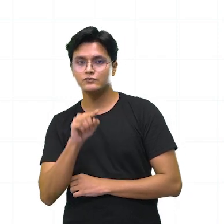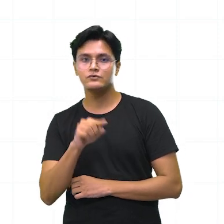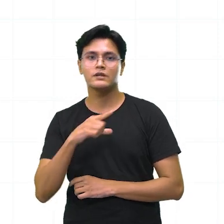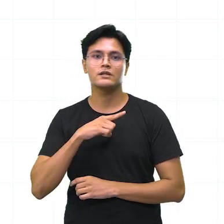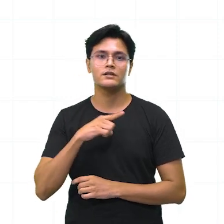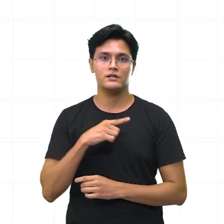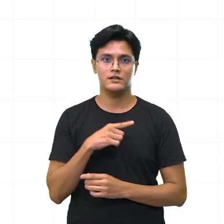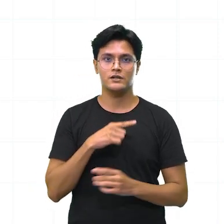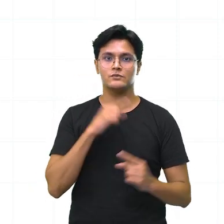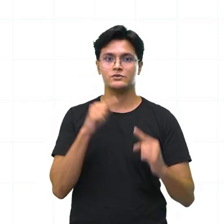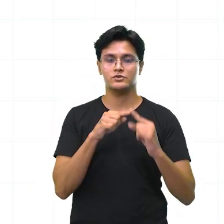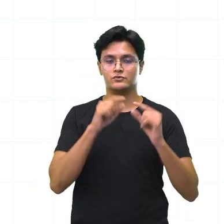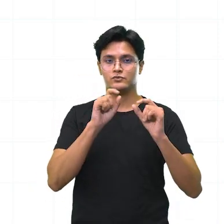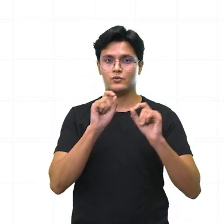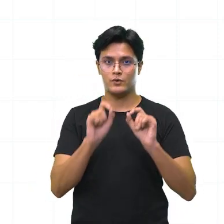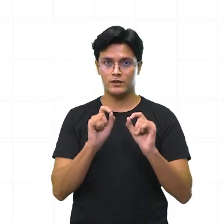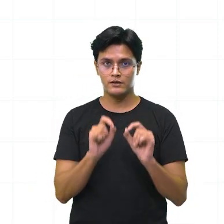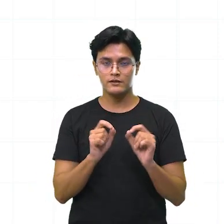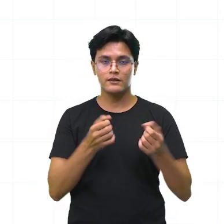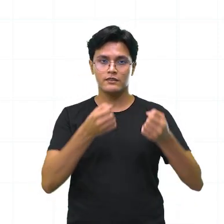Então, descritivo vai